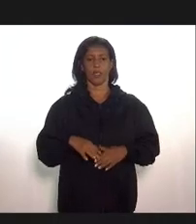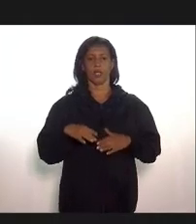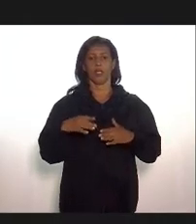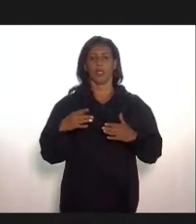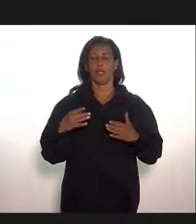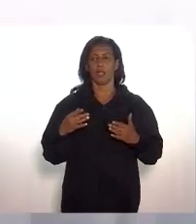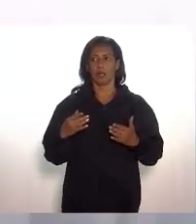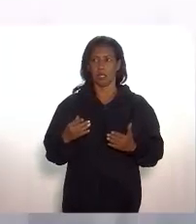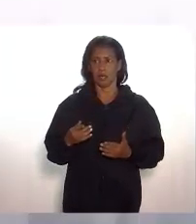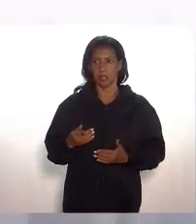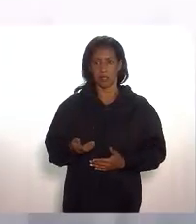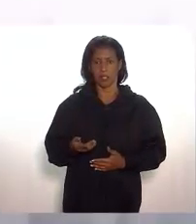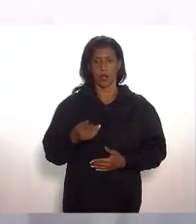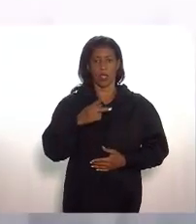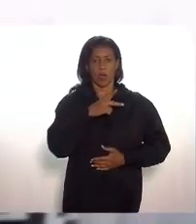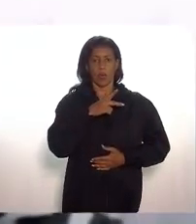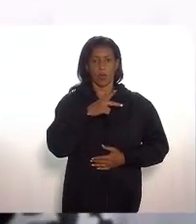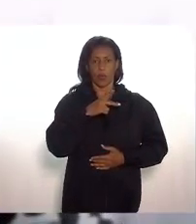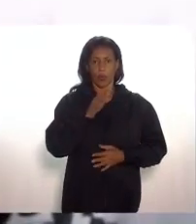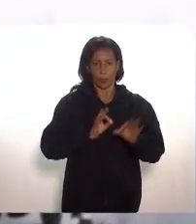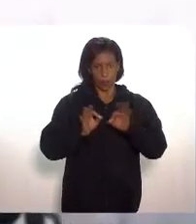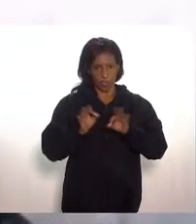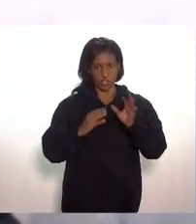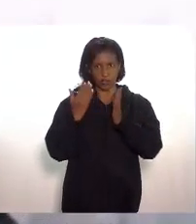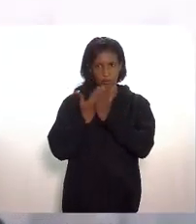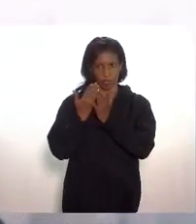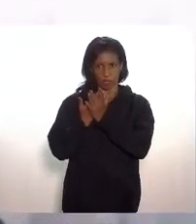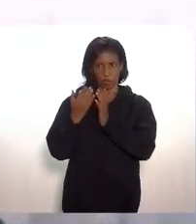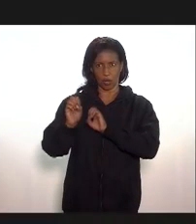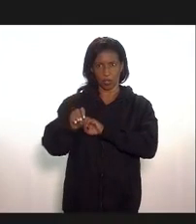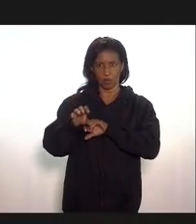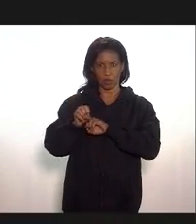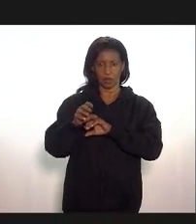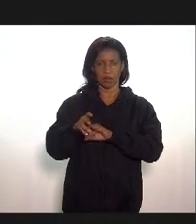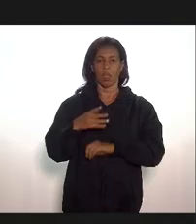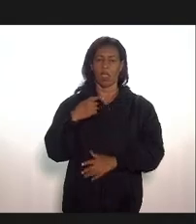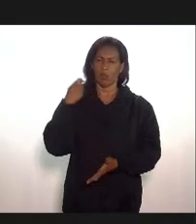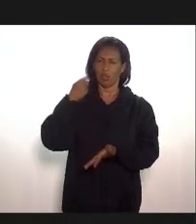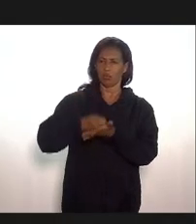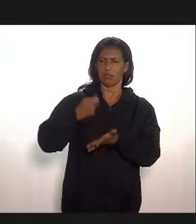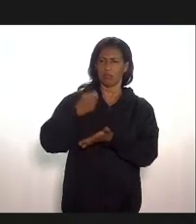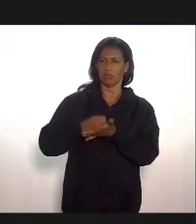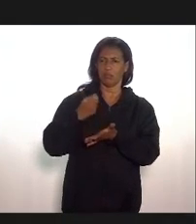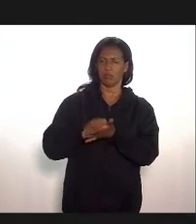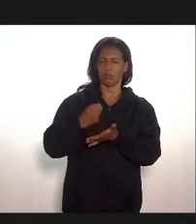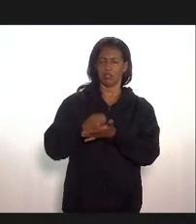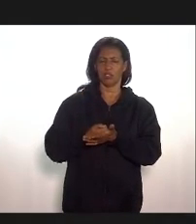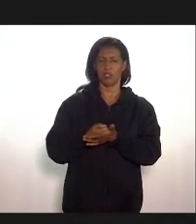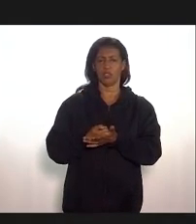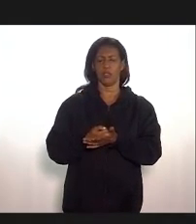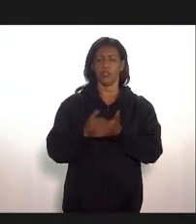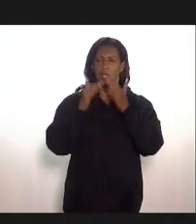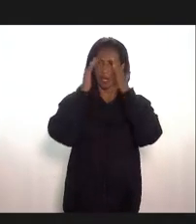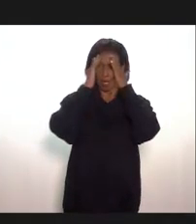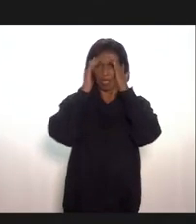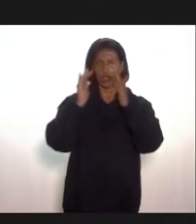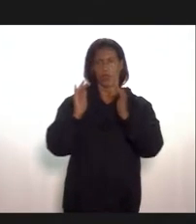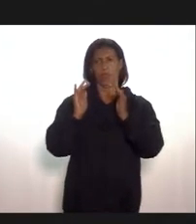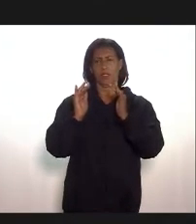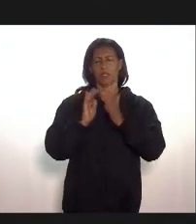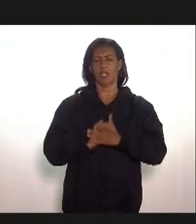educação. Exatamente. Presidente, eu tenho insistido na tese de que respeitamos, obviamente,